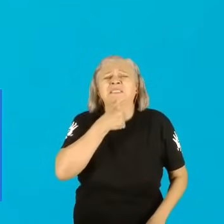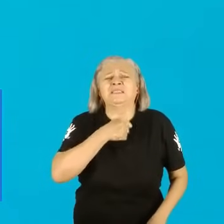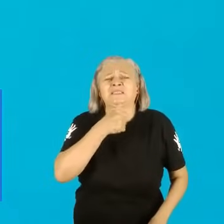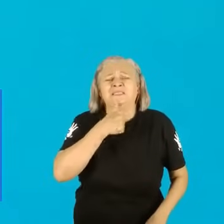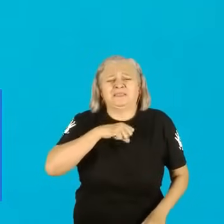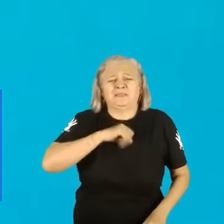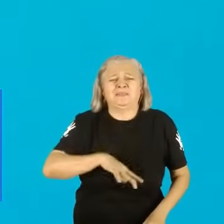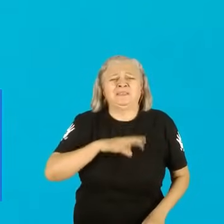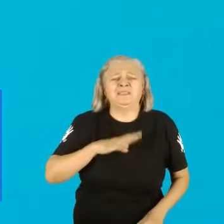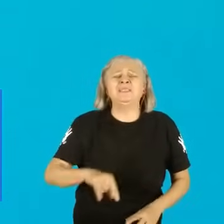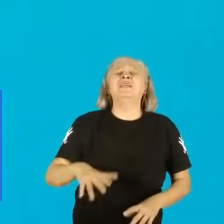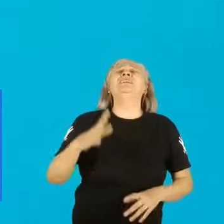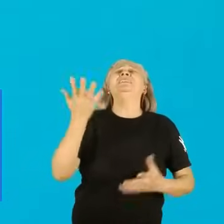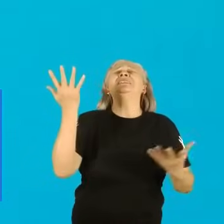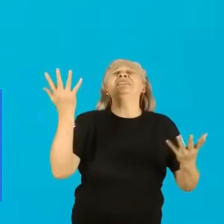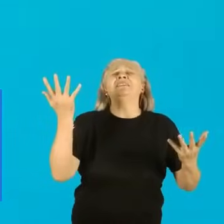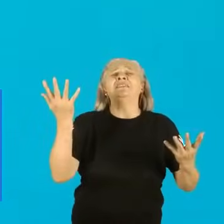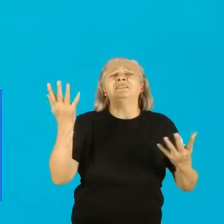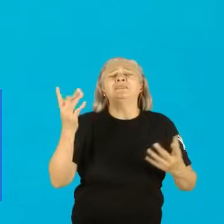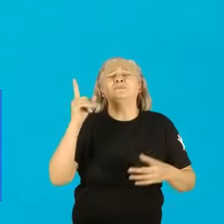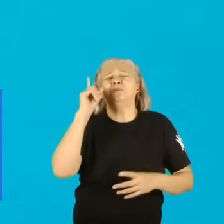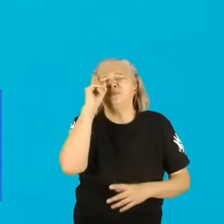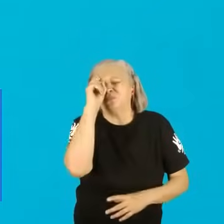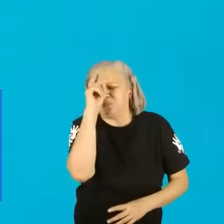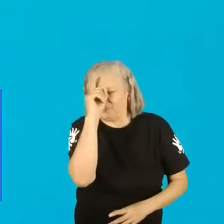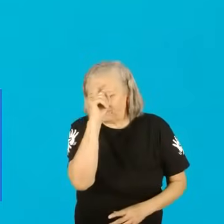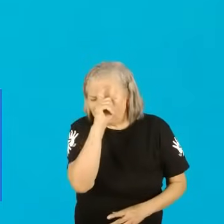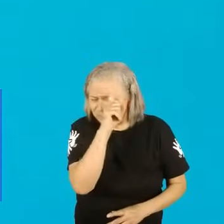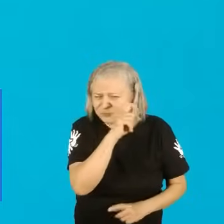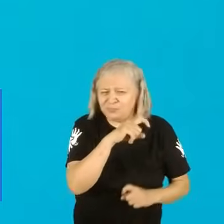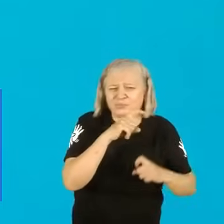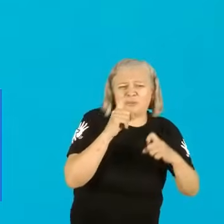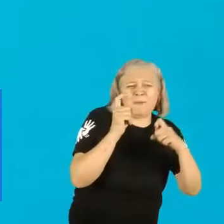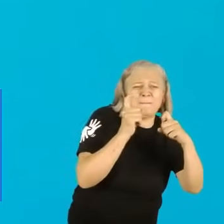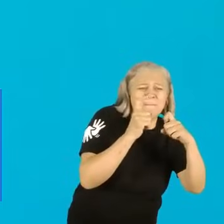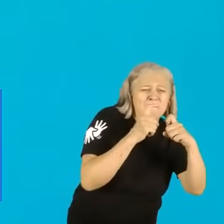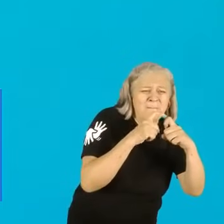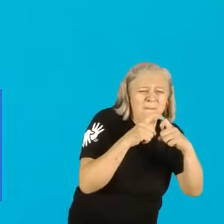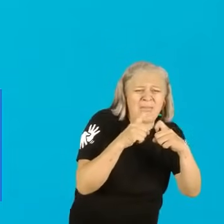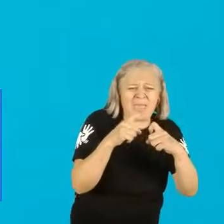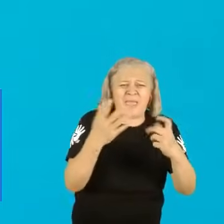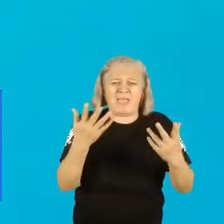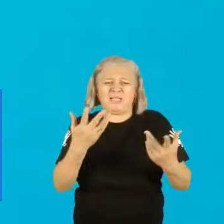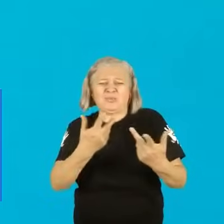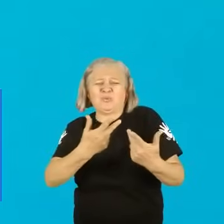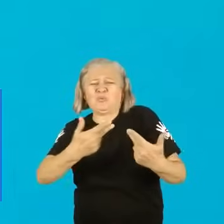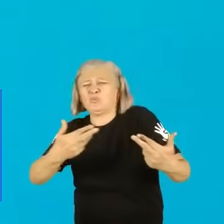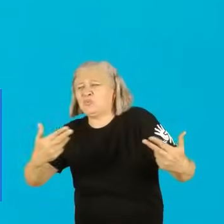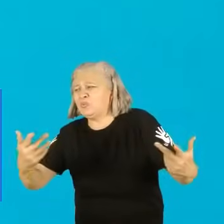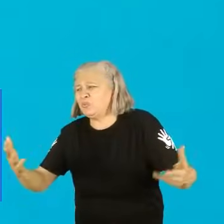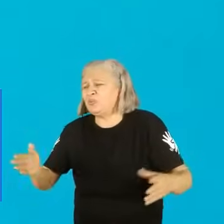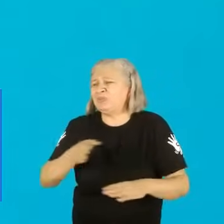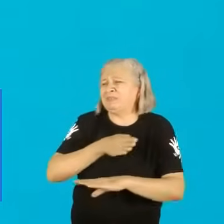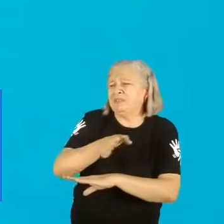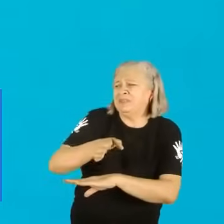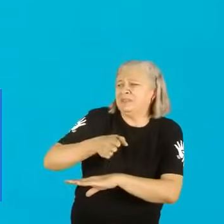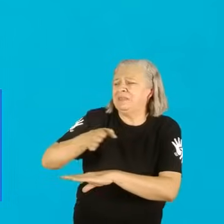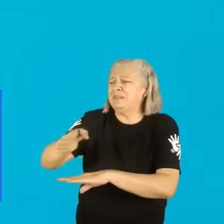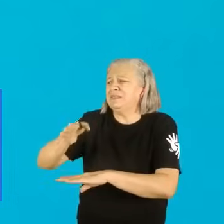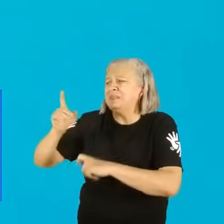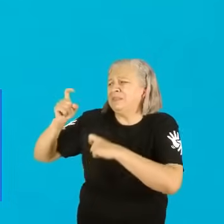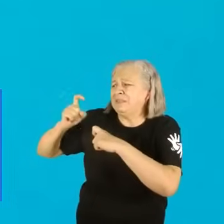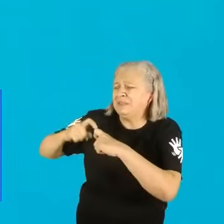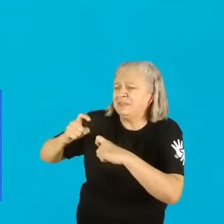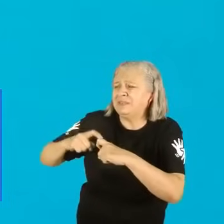por muitas dificuldades nas mãos de vários médicos. E ao longo